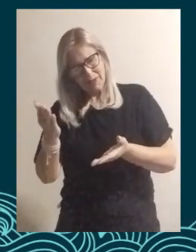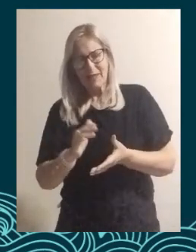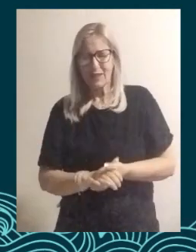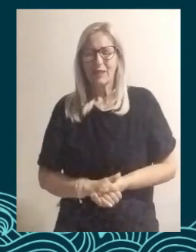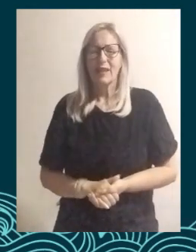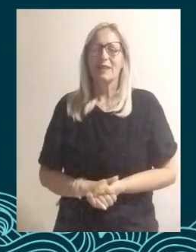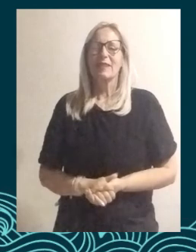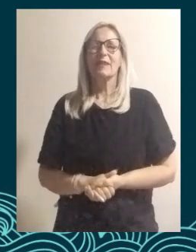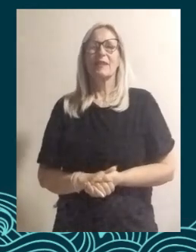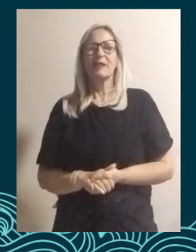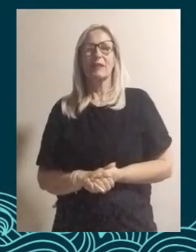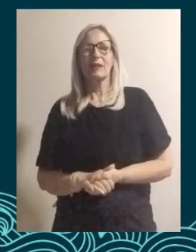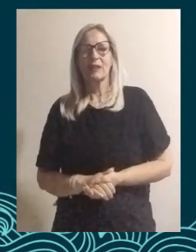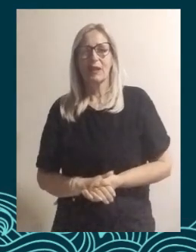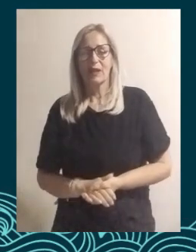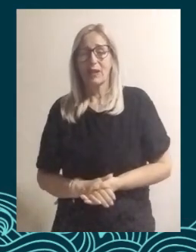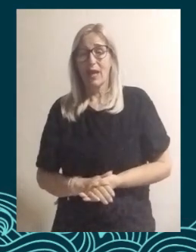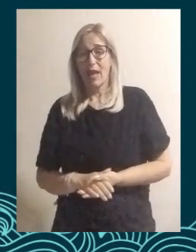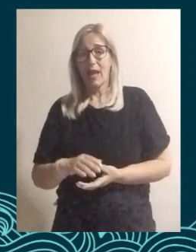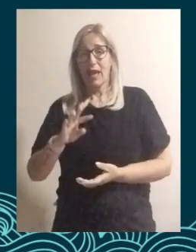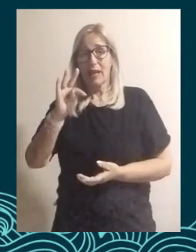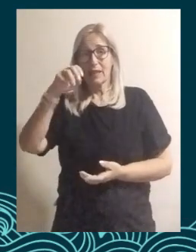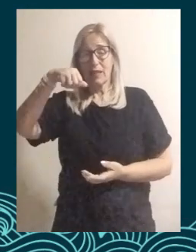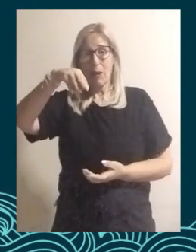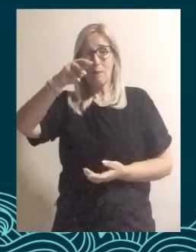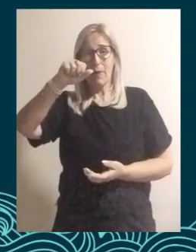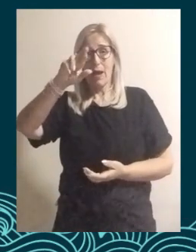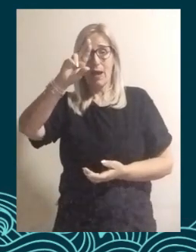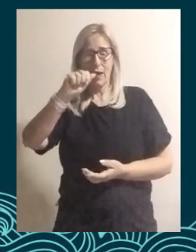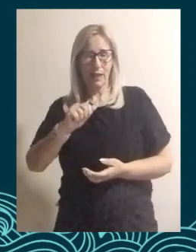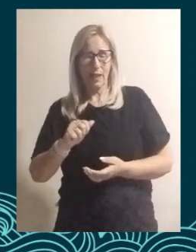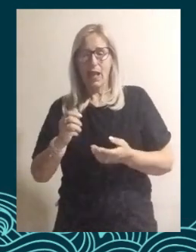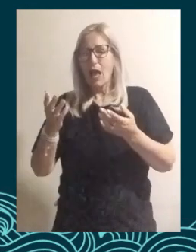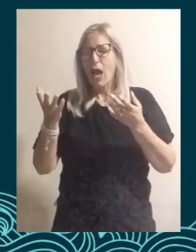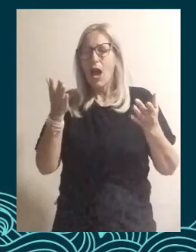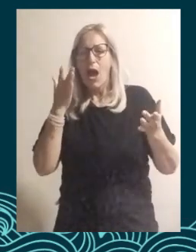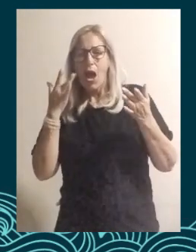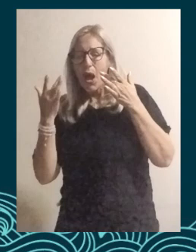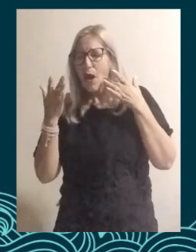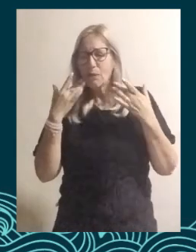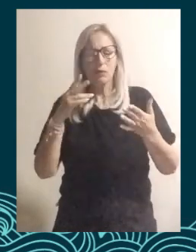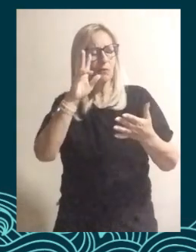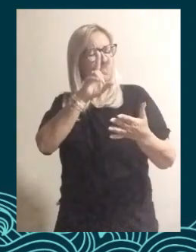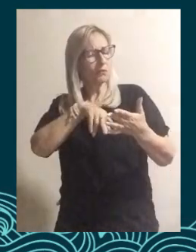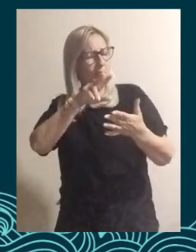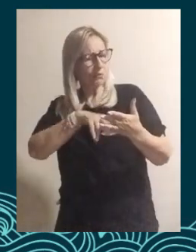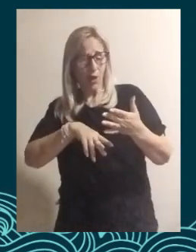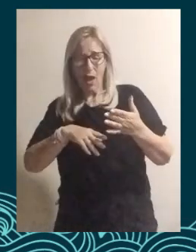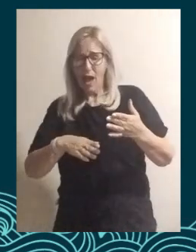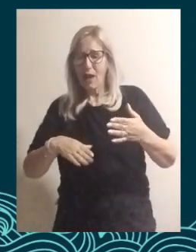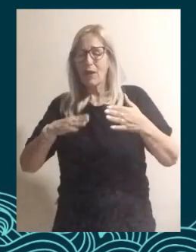apresentações, mas é importante para quem não conhece dizer que a Tamara Klink, ela é uma artista, é